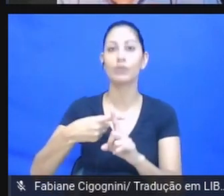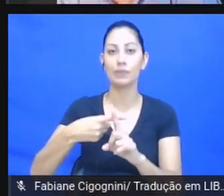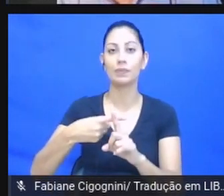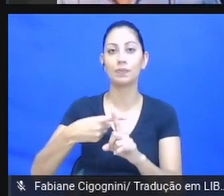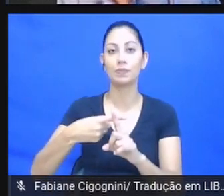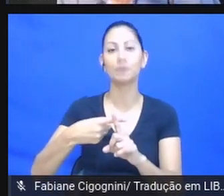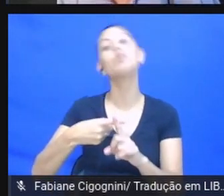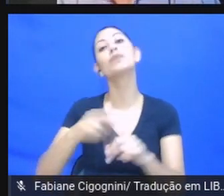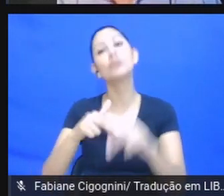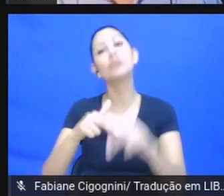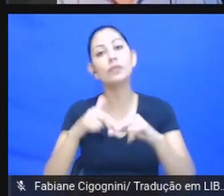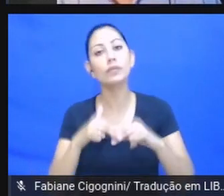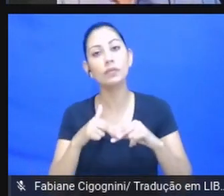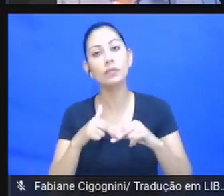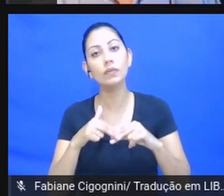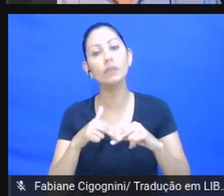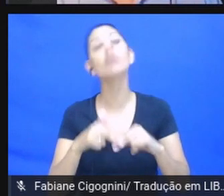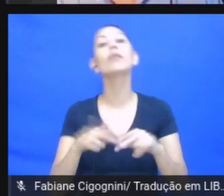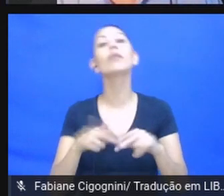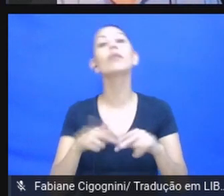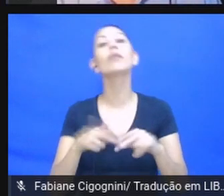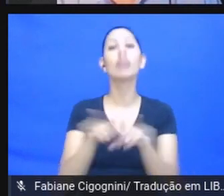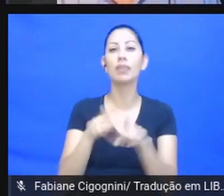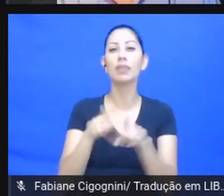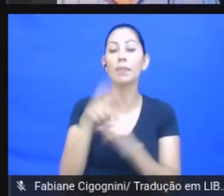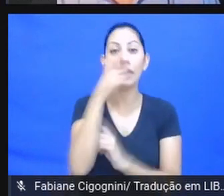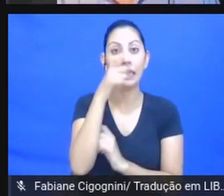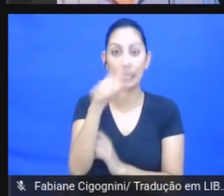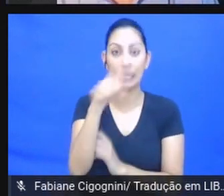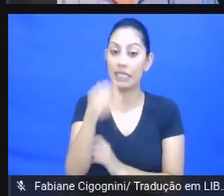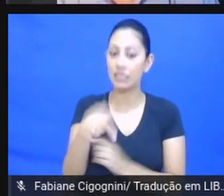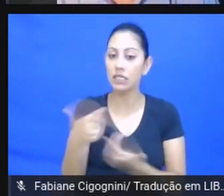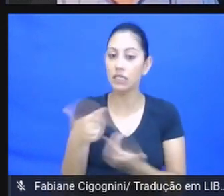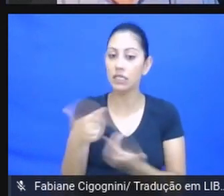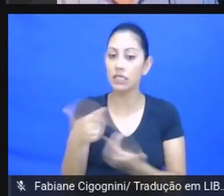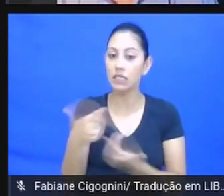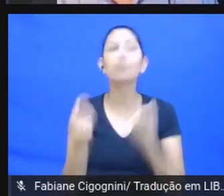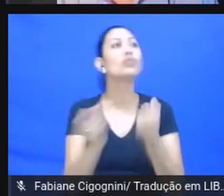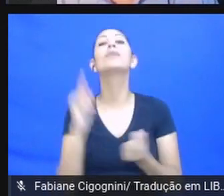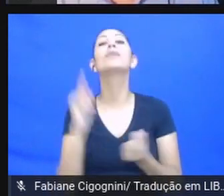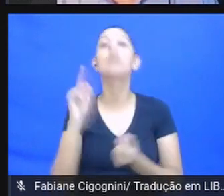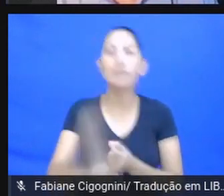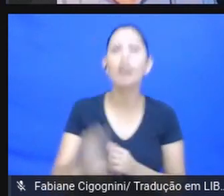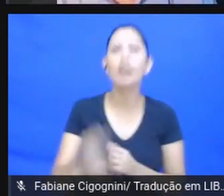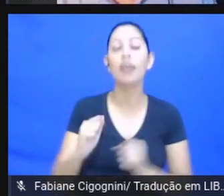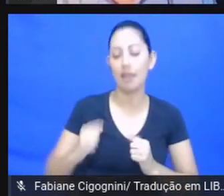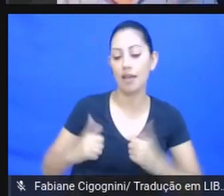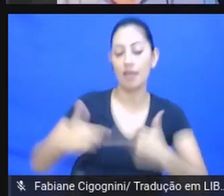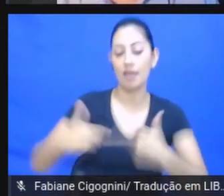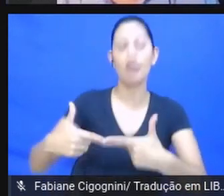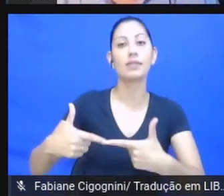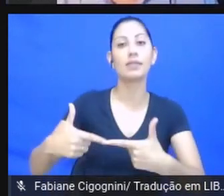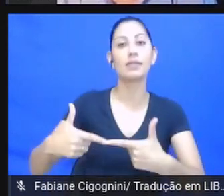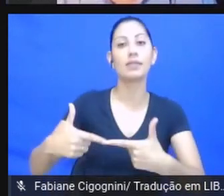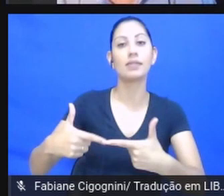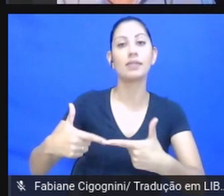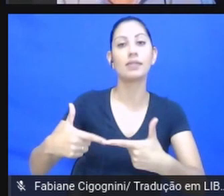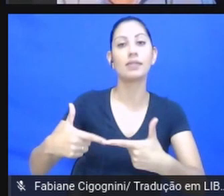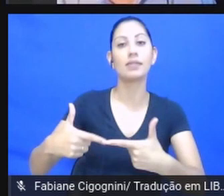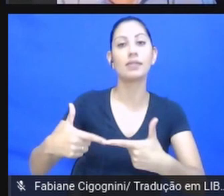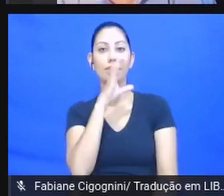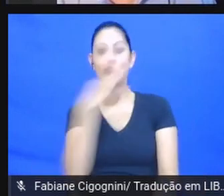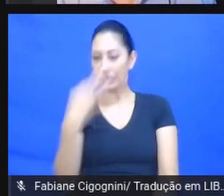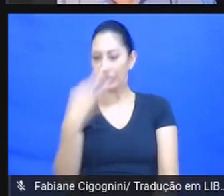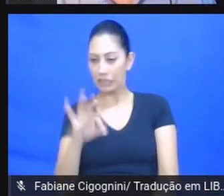Então, e o interessante nisso aí é a revisão rápida de processos. Quer dizer, isto deu certo,